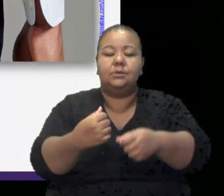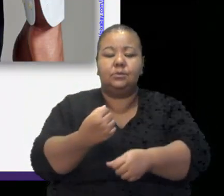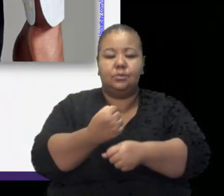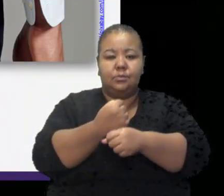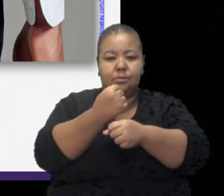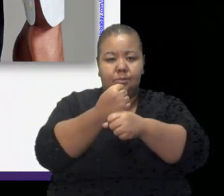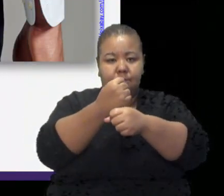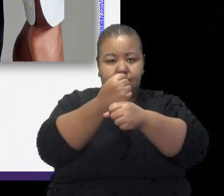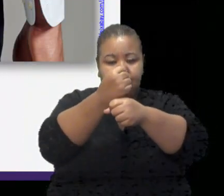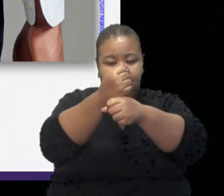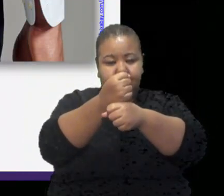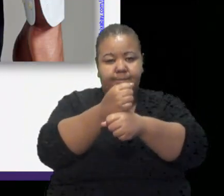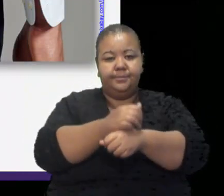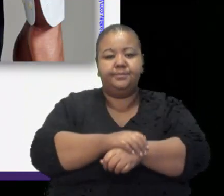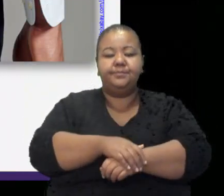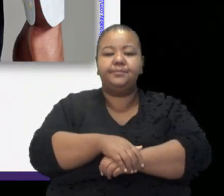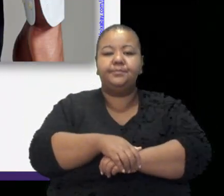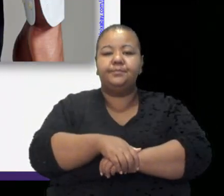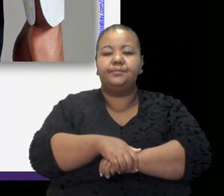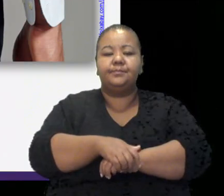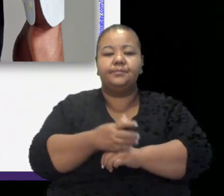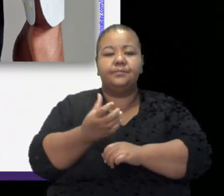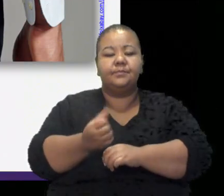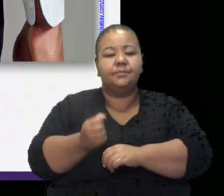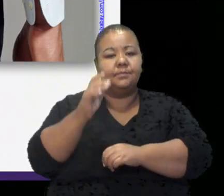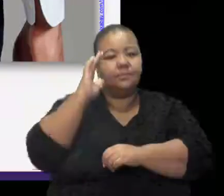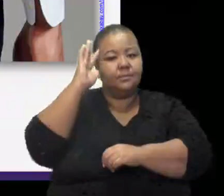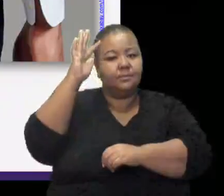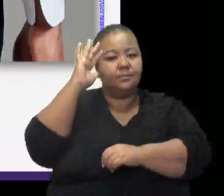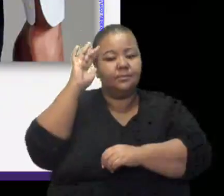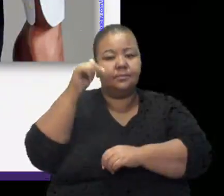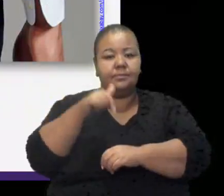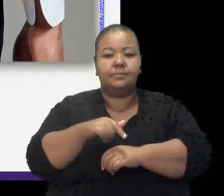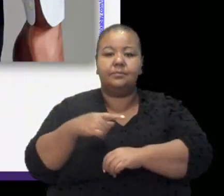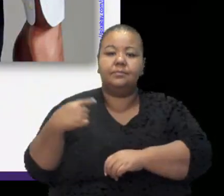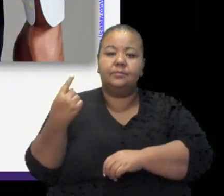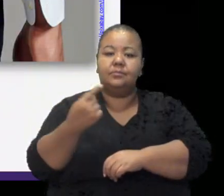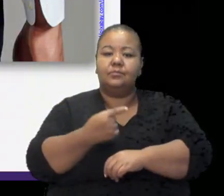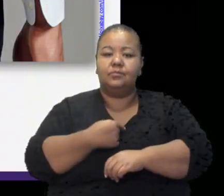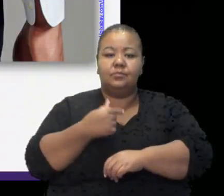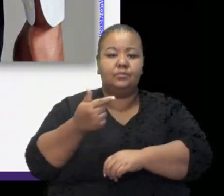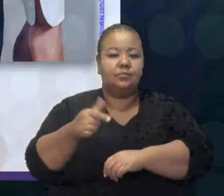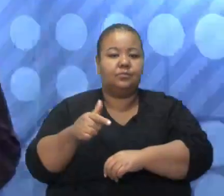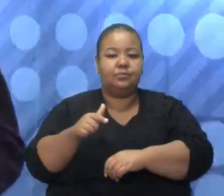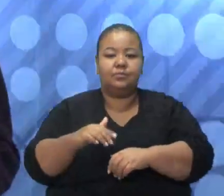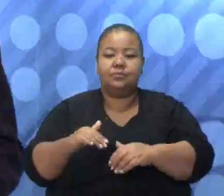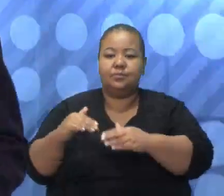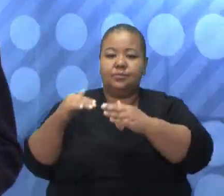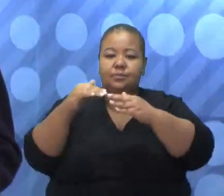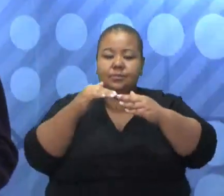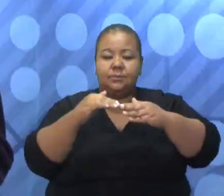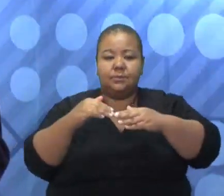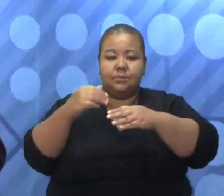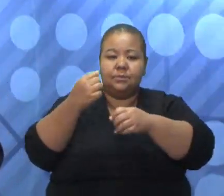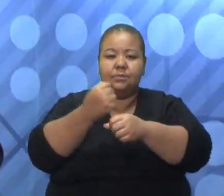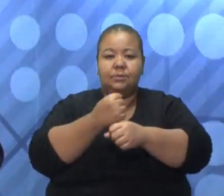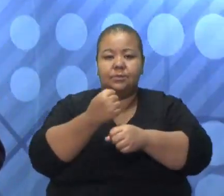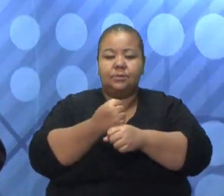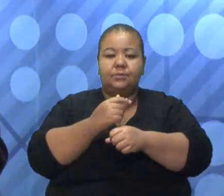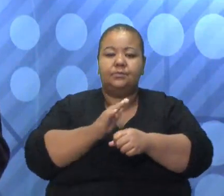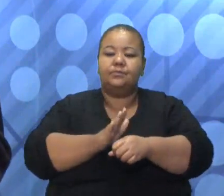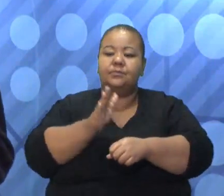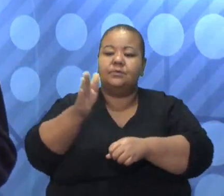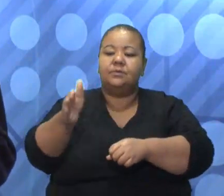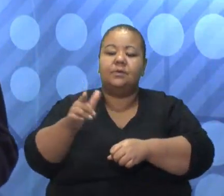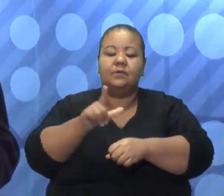processo produtivo. Vamos imaginar que a gente não tem um padrão de produção. Então eu vou numa